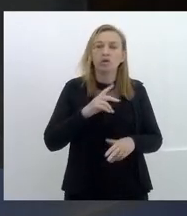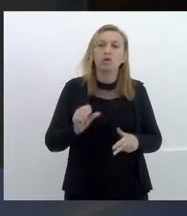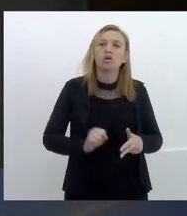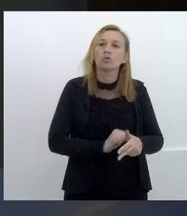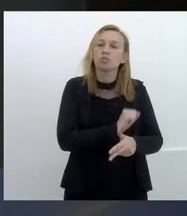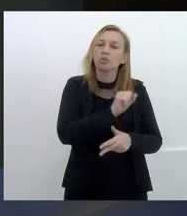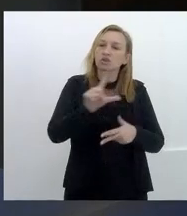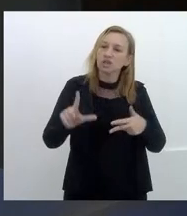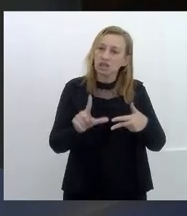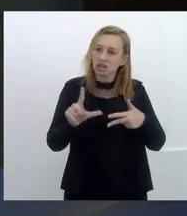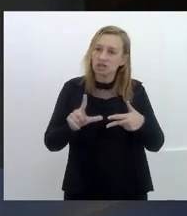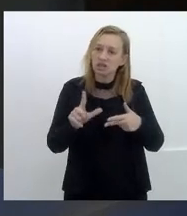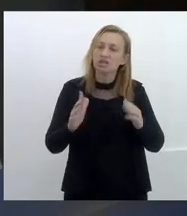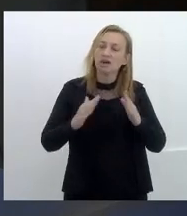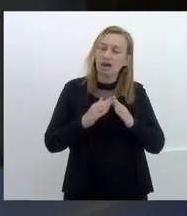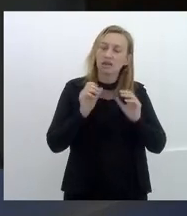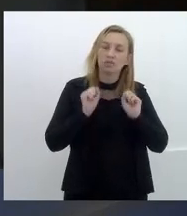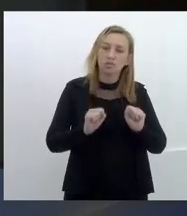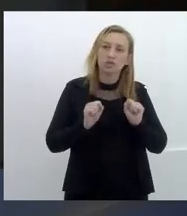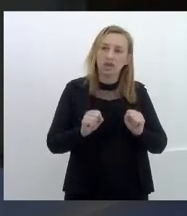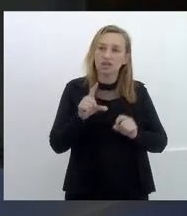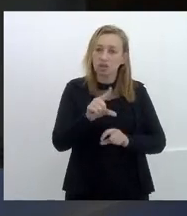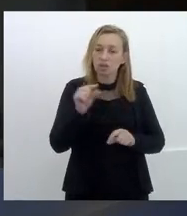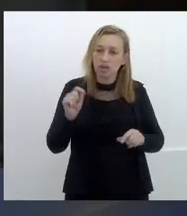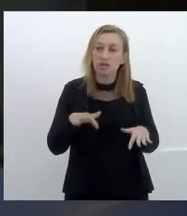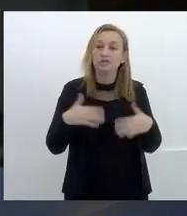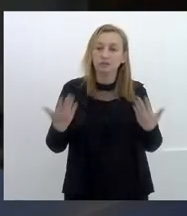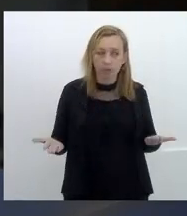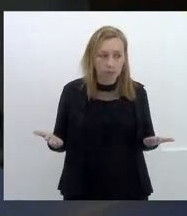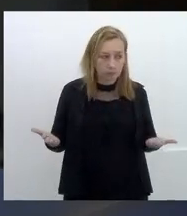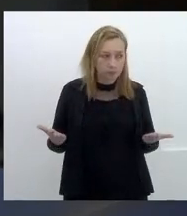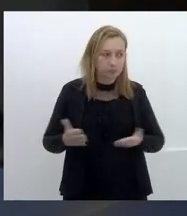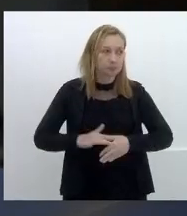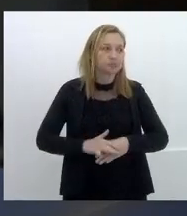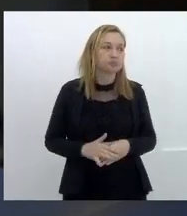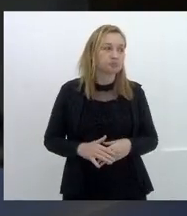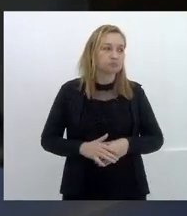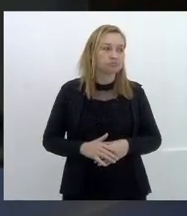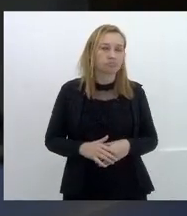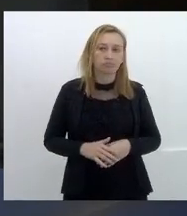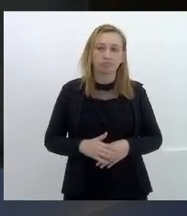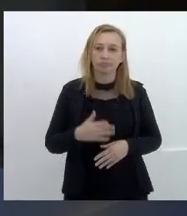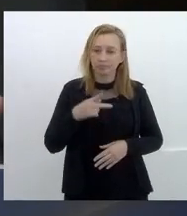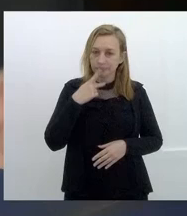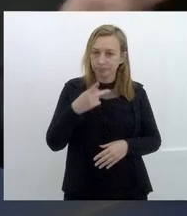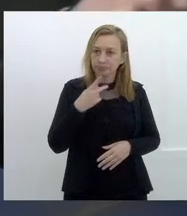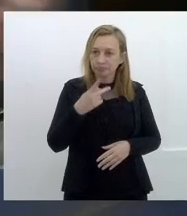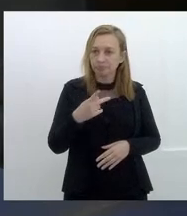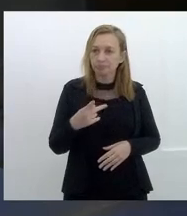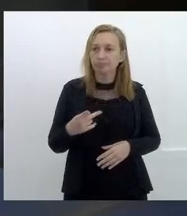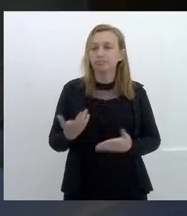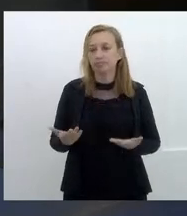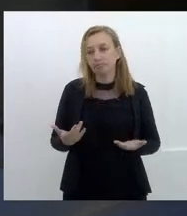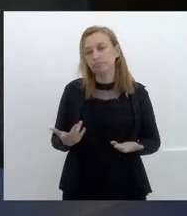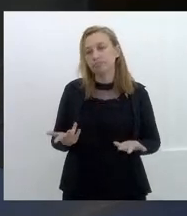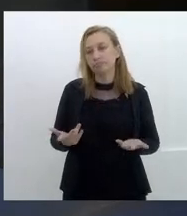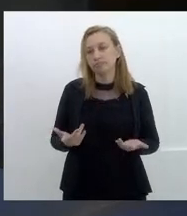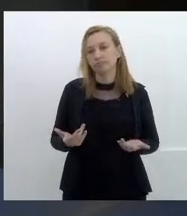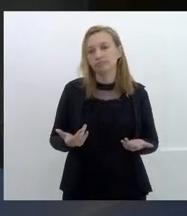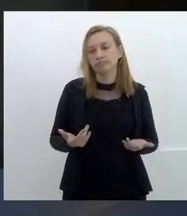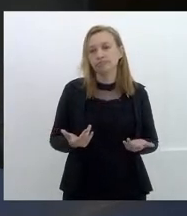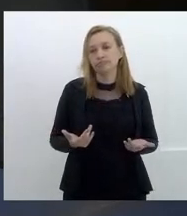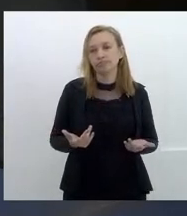poder legislativo para que esta casa pudesse assim decidir então a minha fala tem a ver Oi e